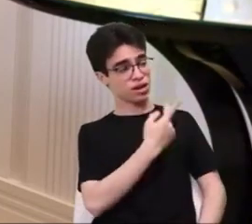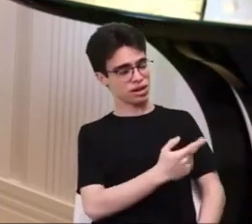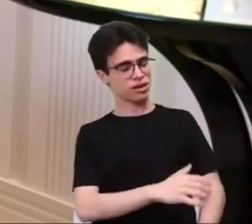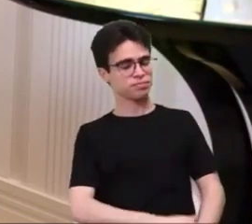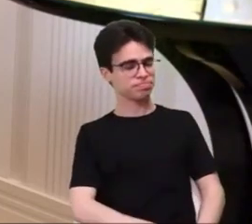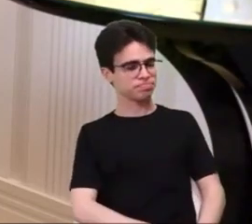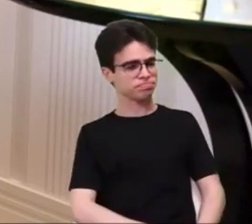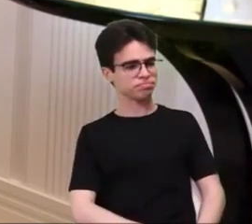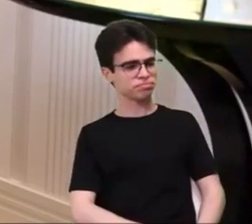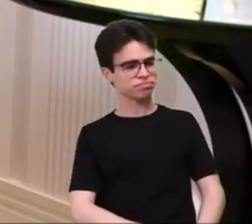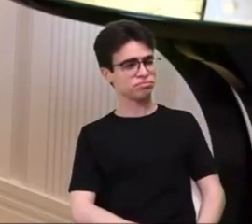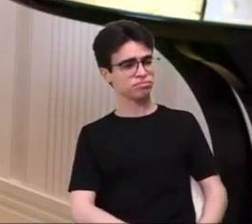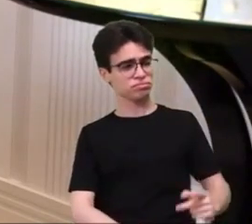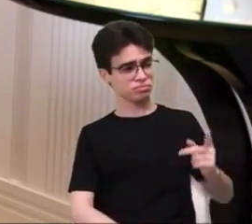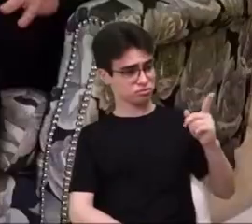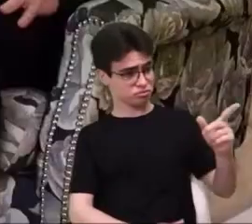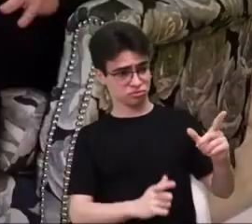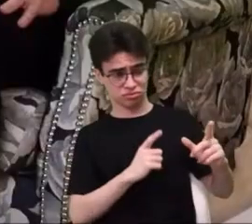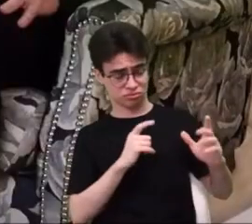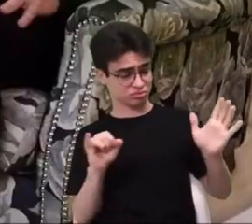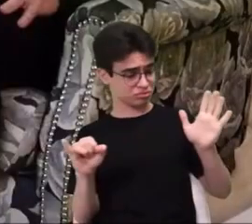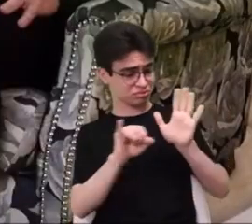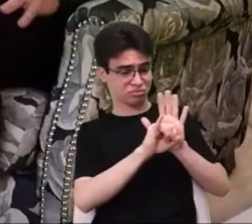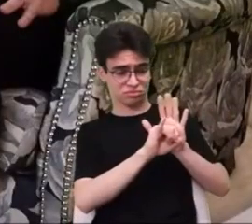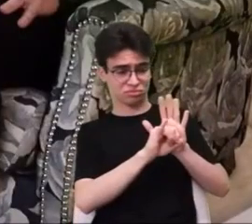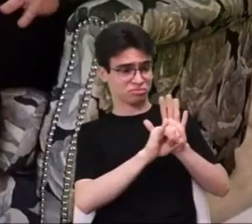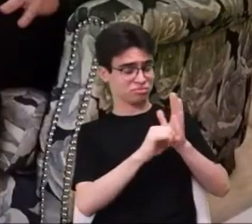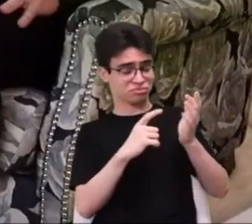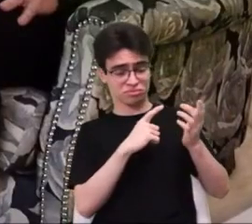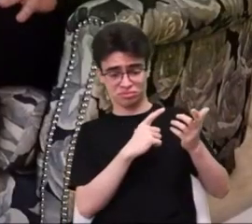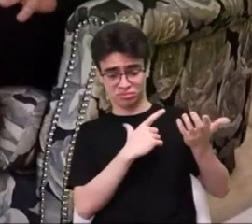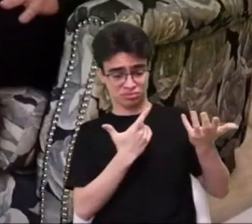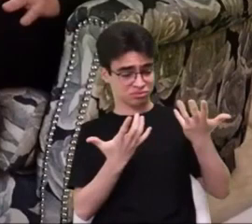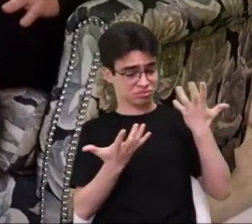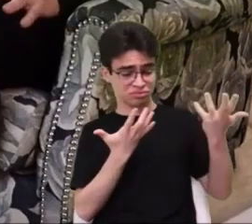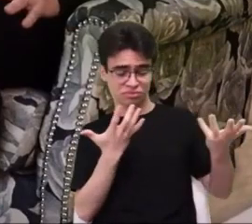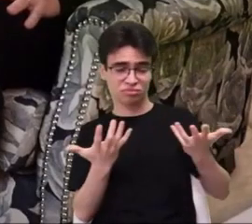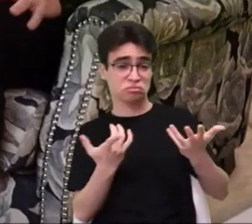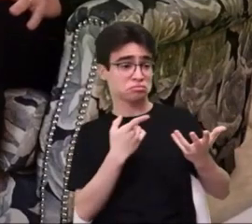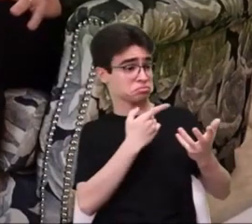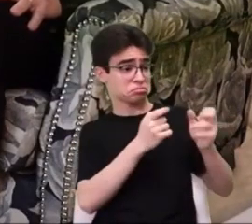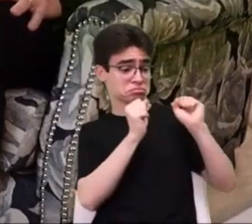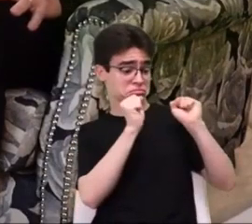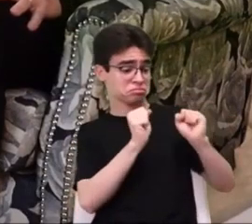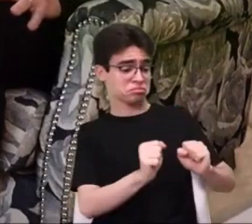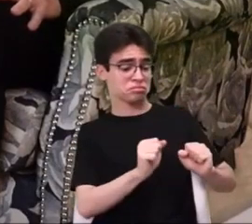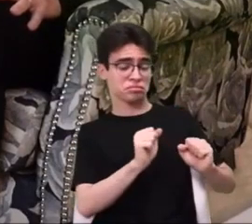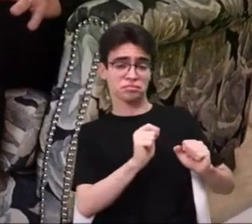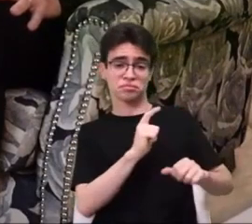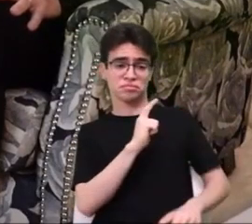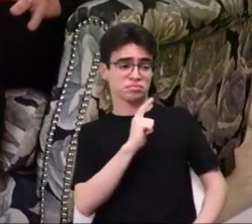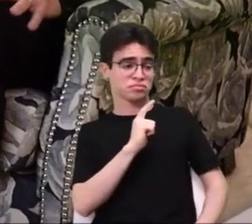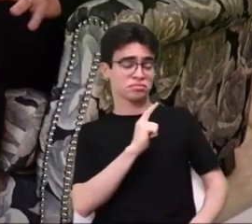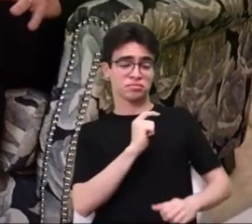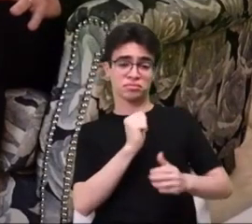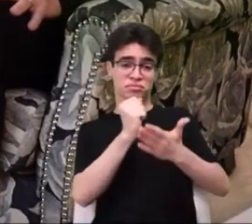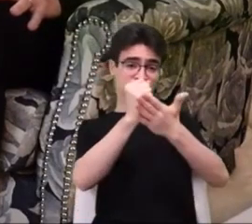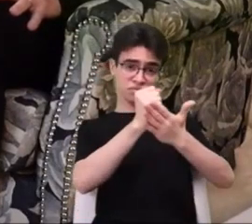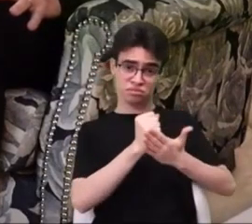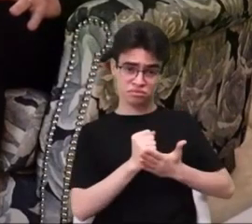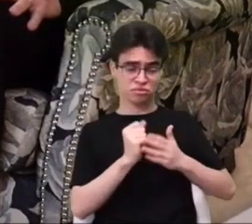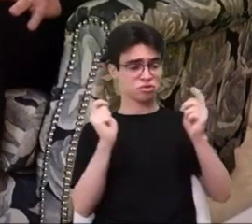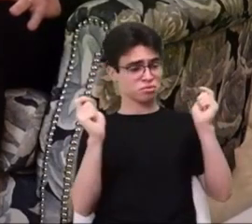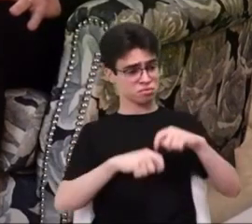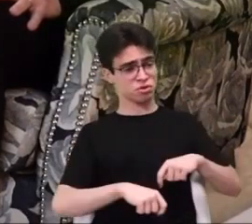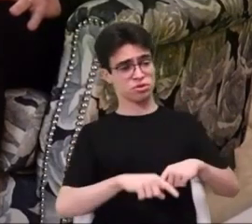ele o seguinte, olha, você está vivendo uma crise de identidade, tá? E você pode buscar ajuda para